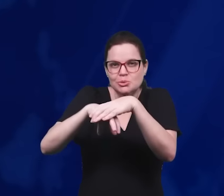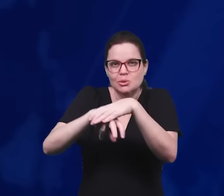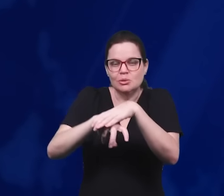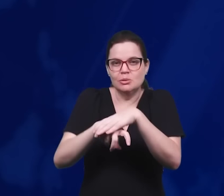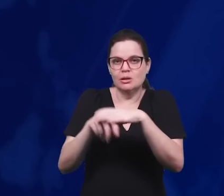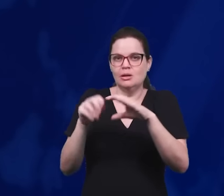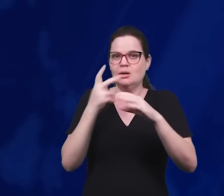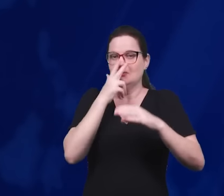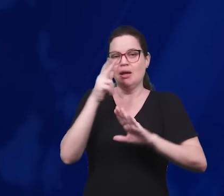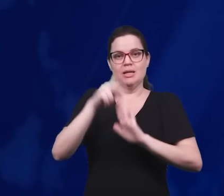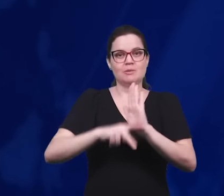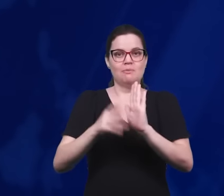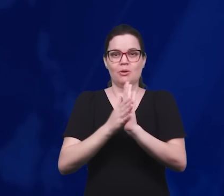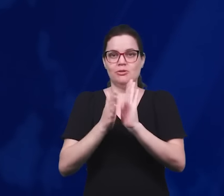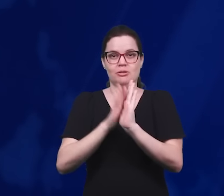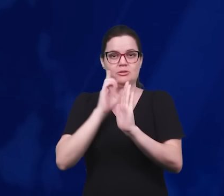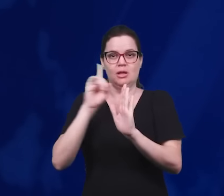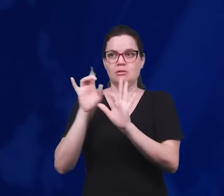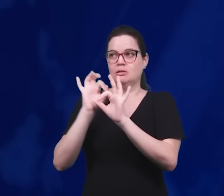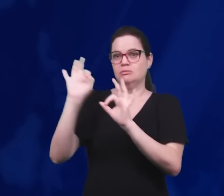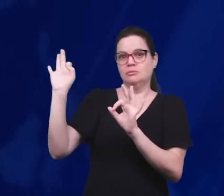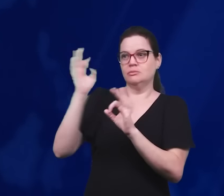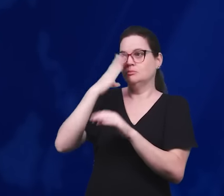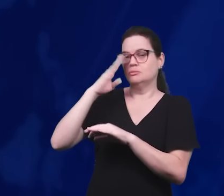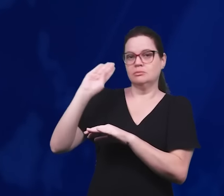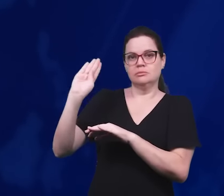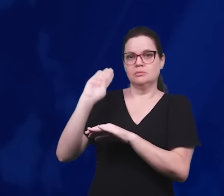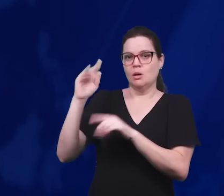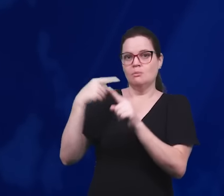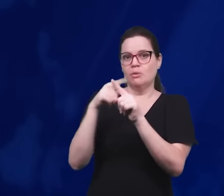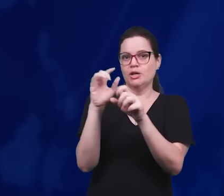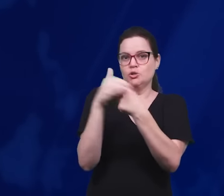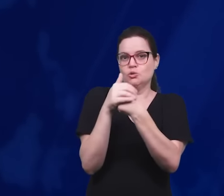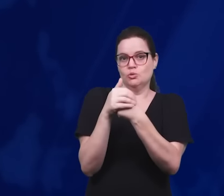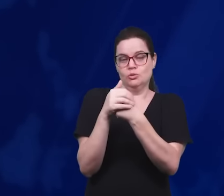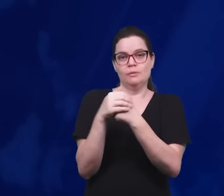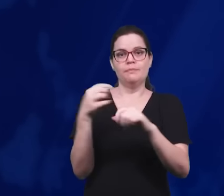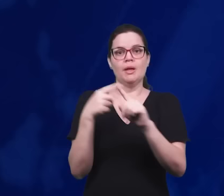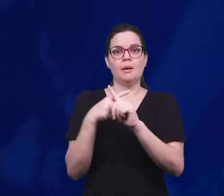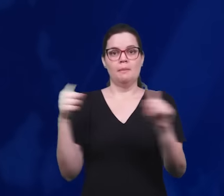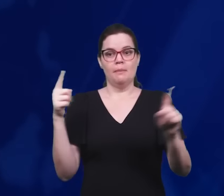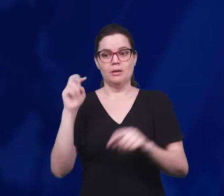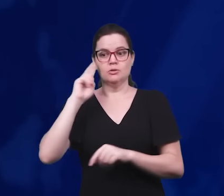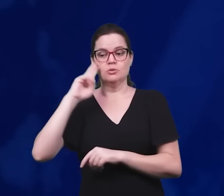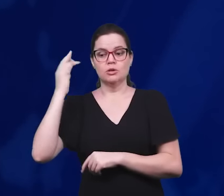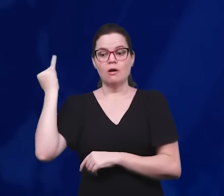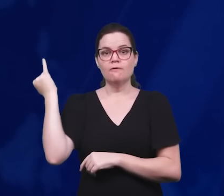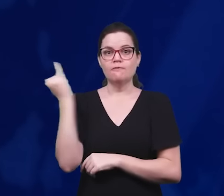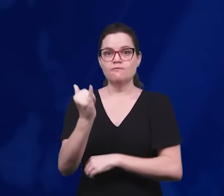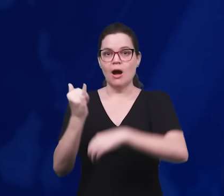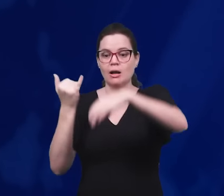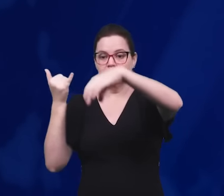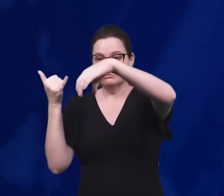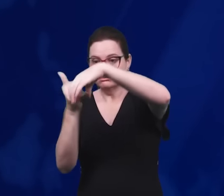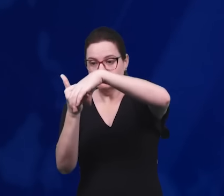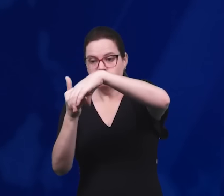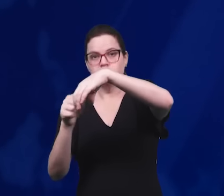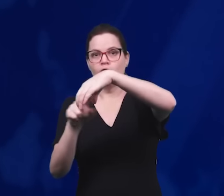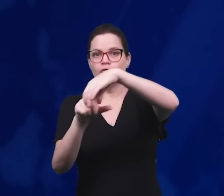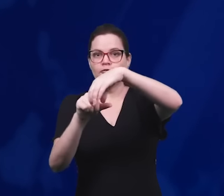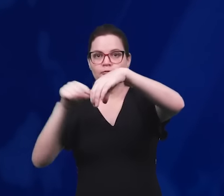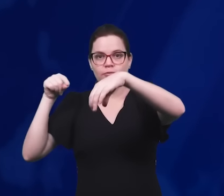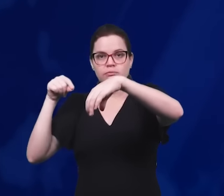mais ele se distanciava do projeto de Deus. Mas ele ouve um convite para sair daquela caverna,